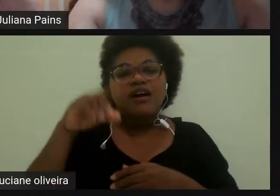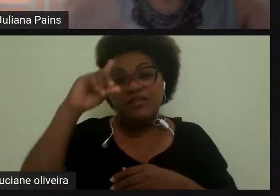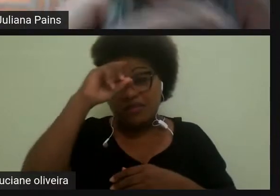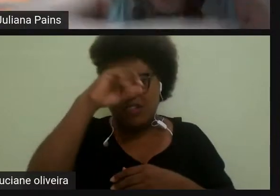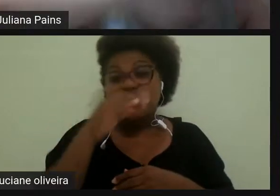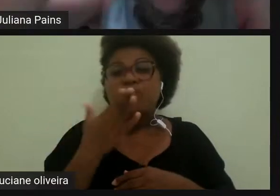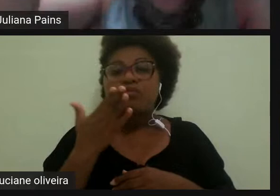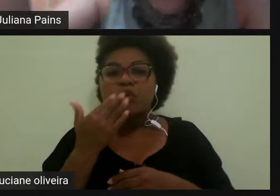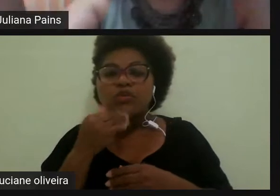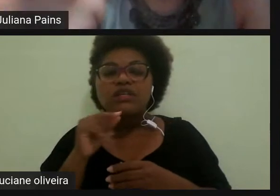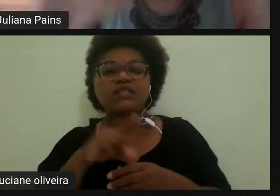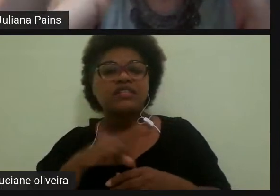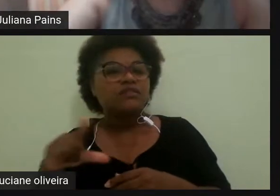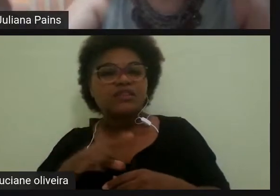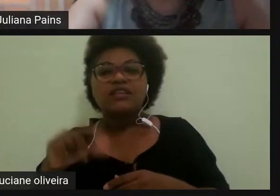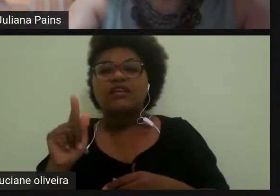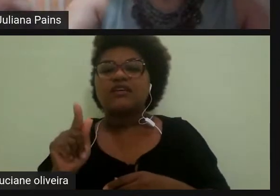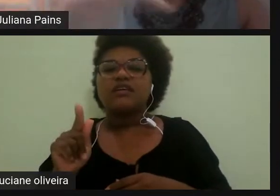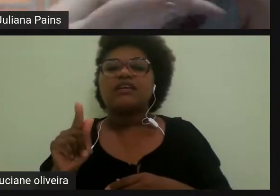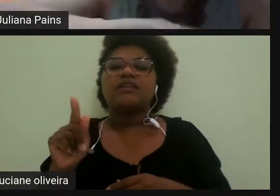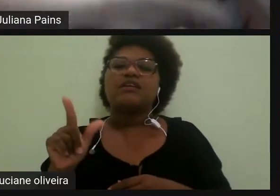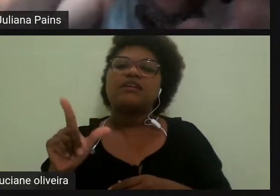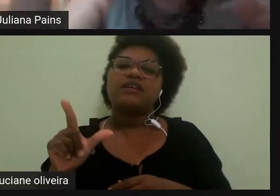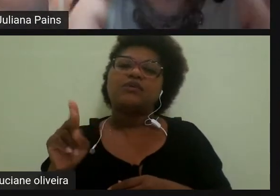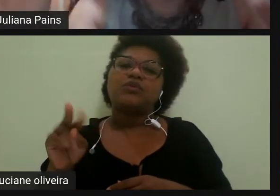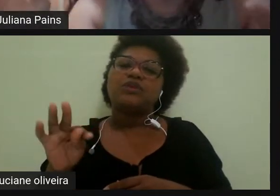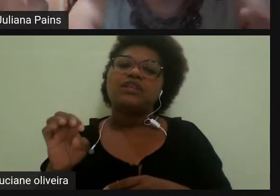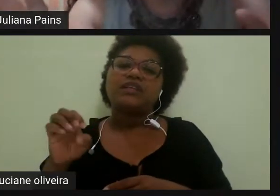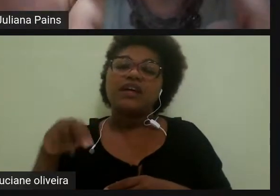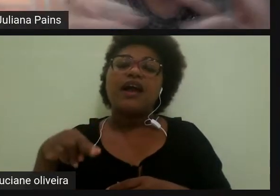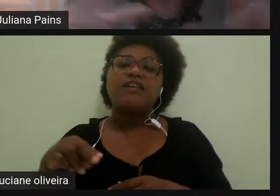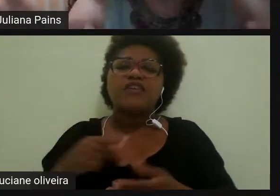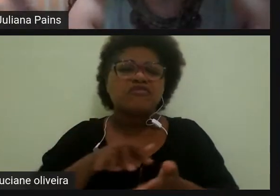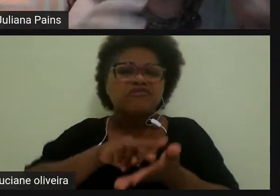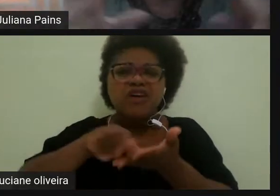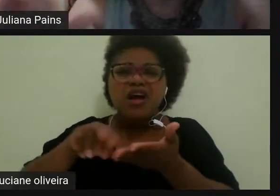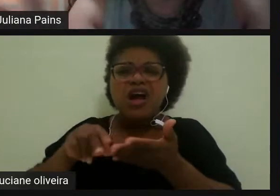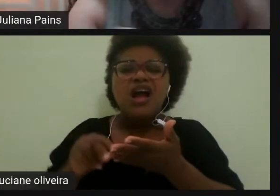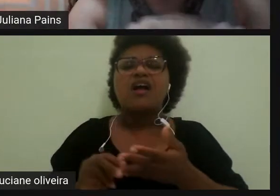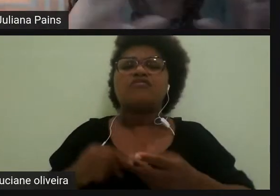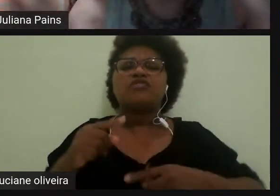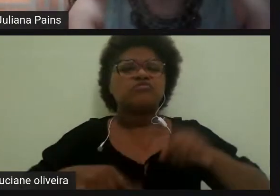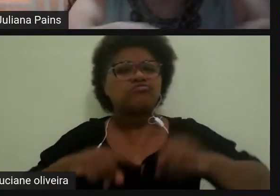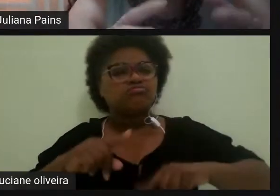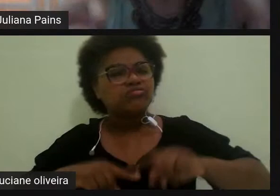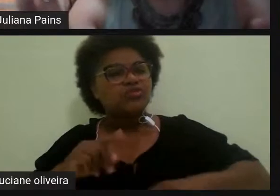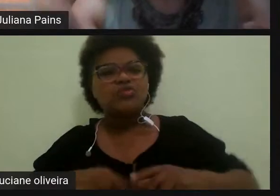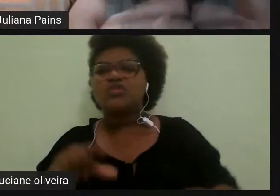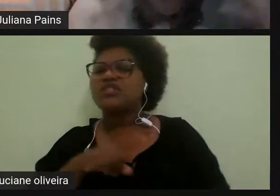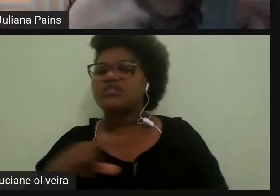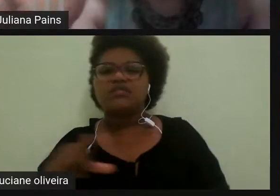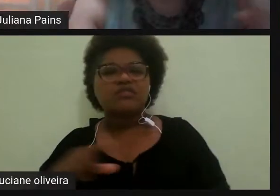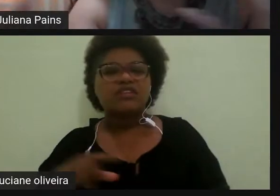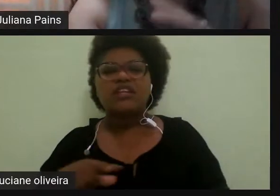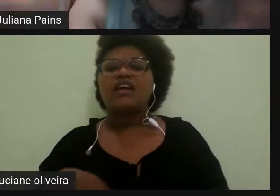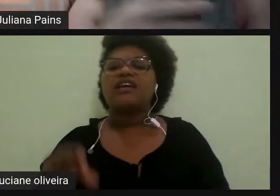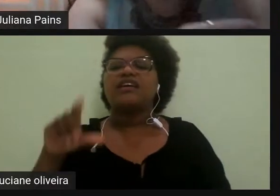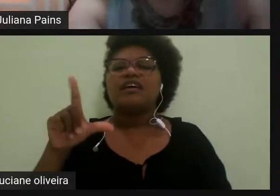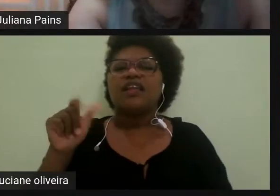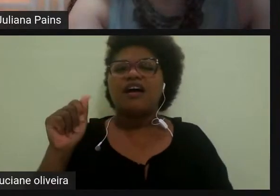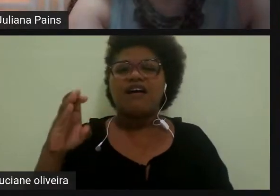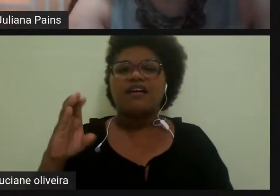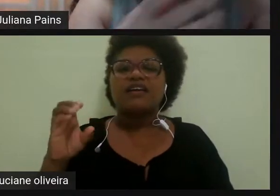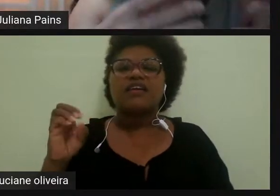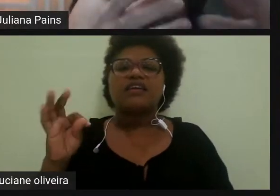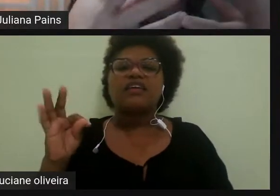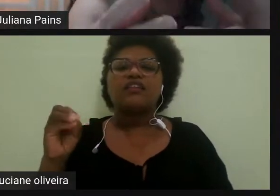nutricional com um foco mais Fitness e que muito produto começou a ser produzido sem glúten sem lactose e essas pessoas